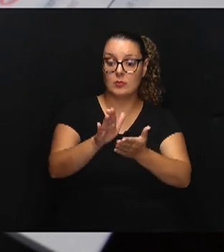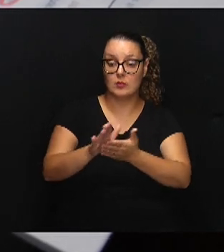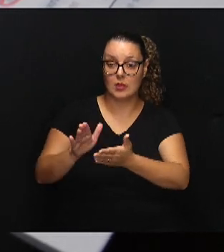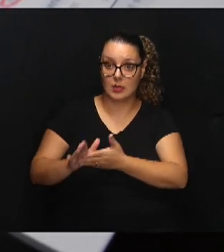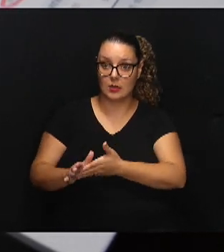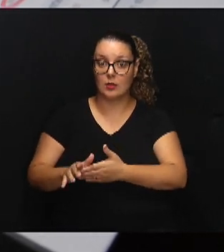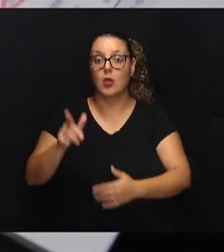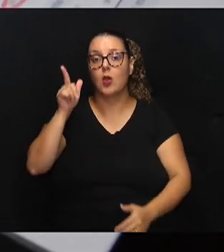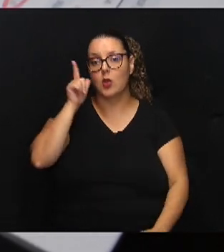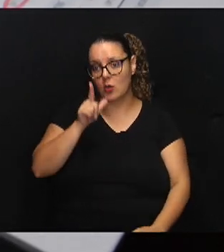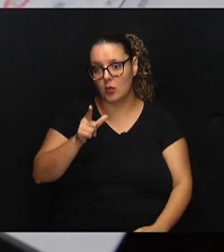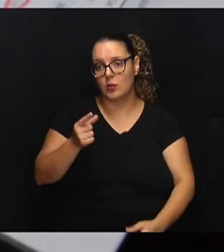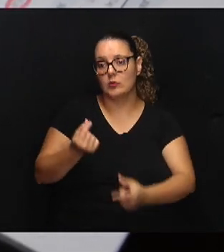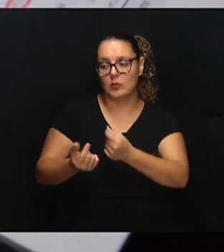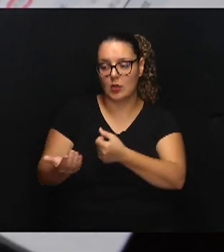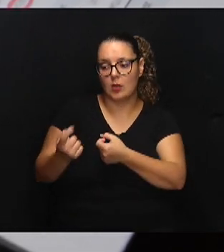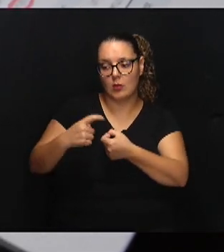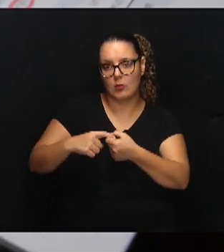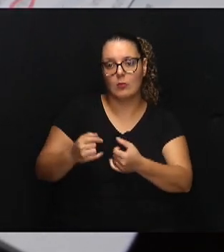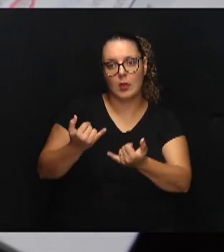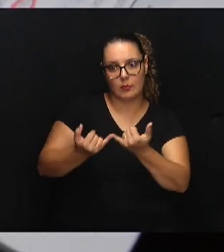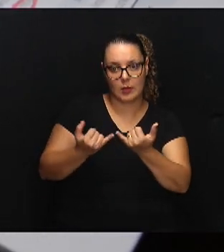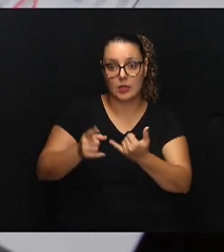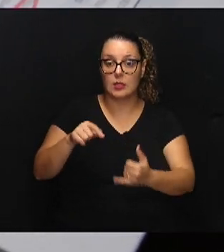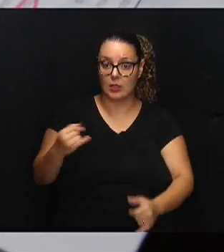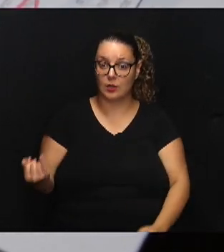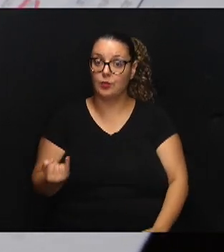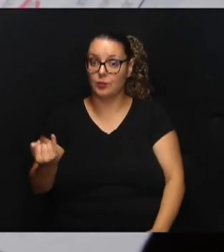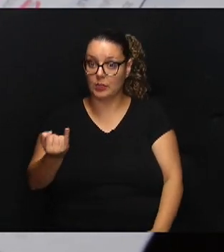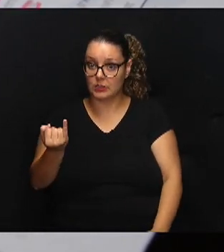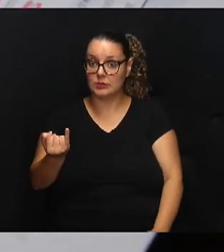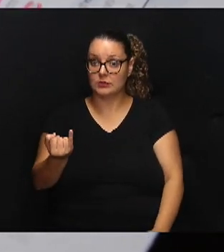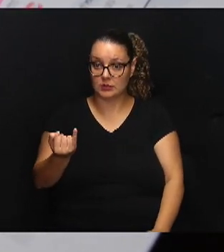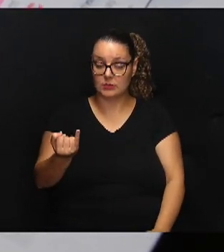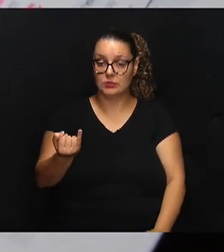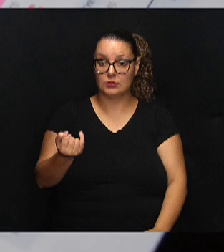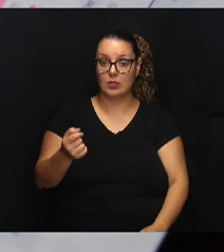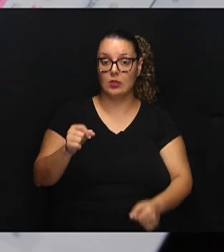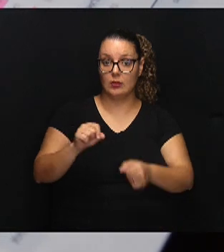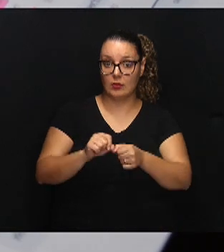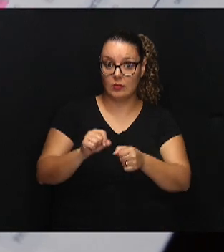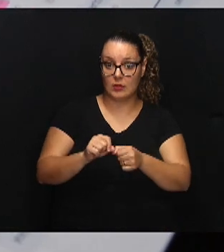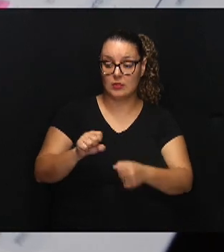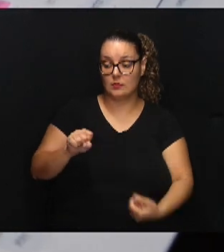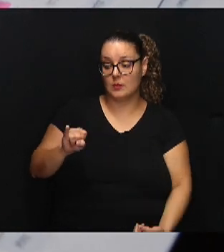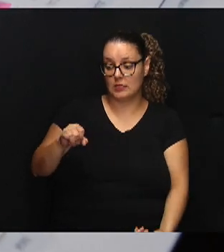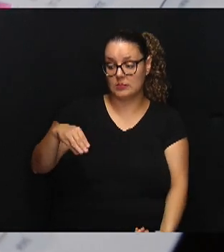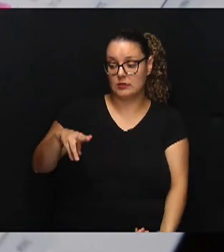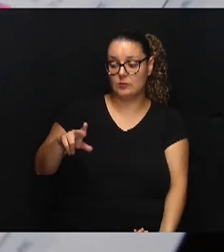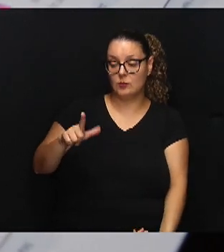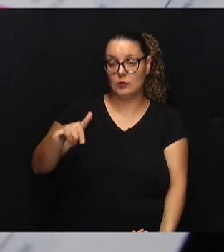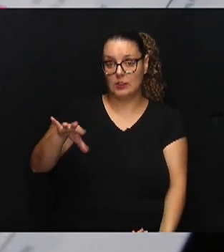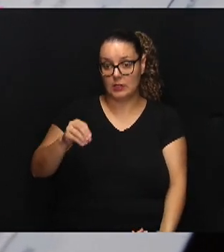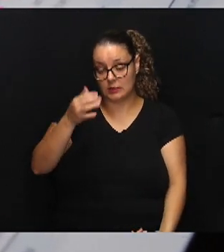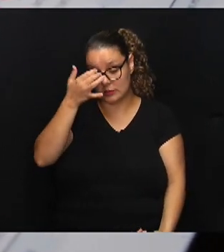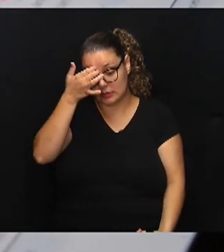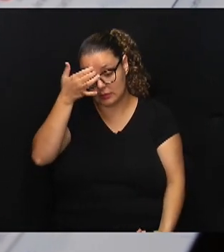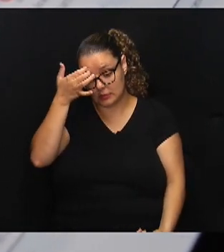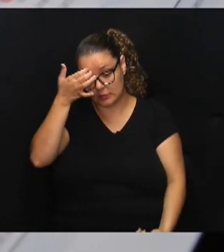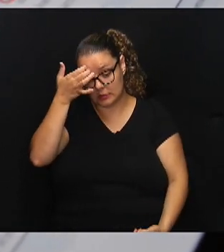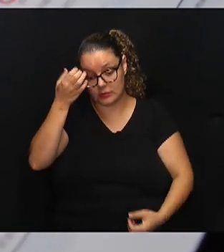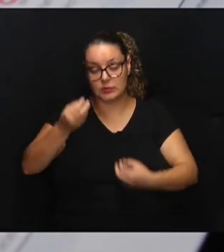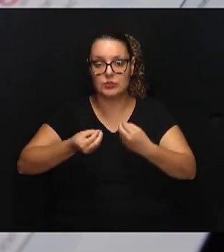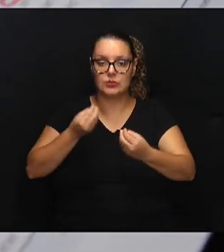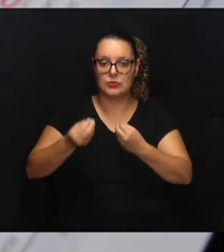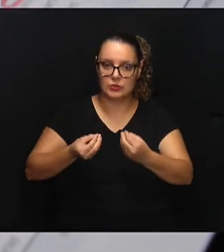ainda consegue recuperar uma parte. Então é sempre importante fazer a simulação, né, de como funciona